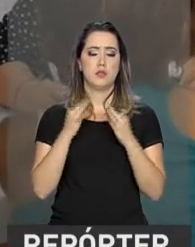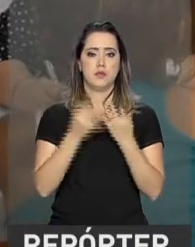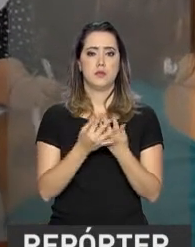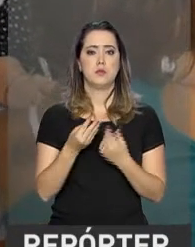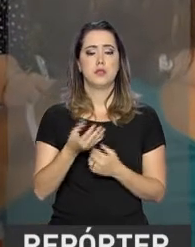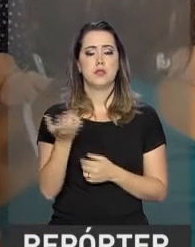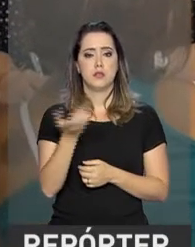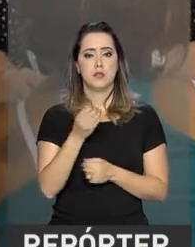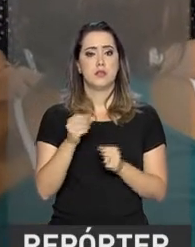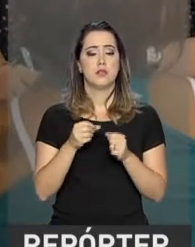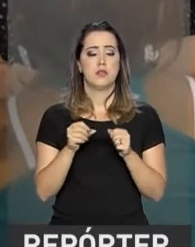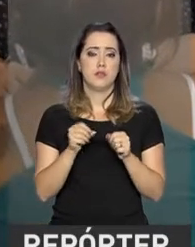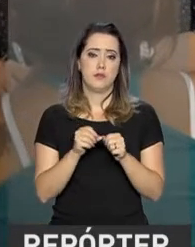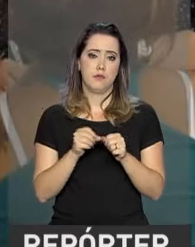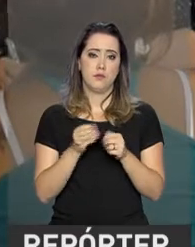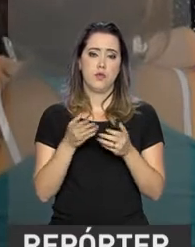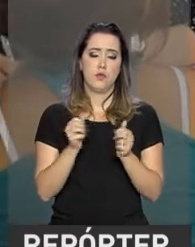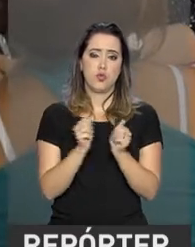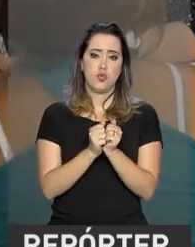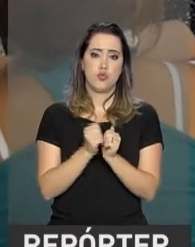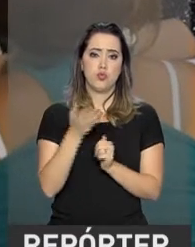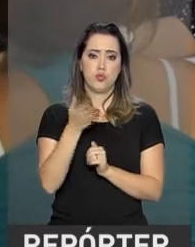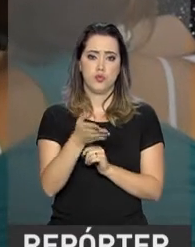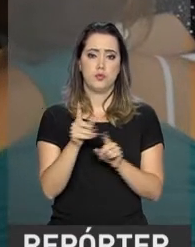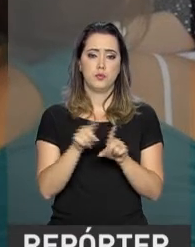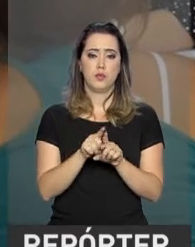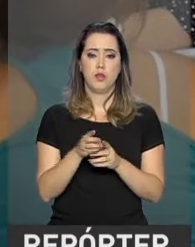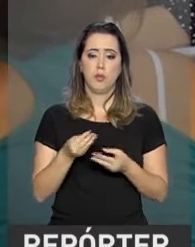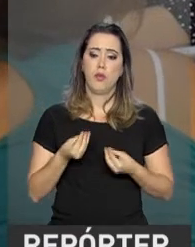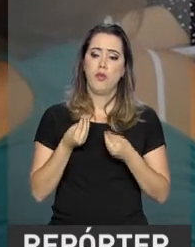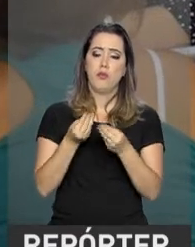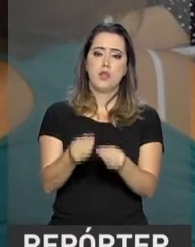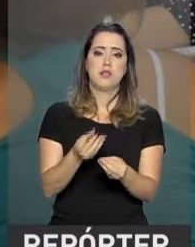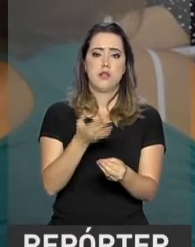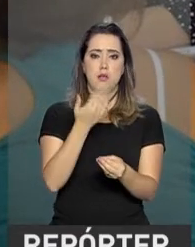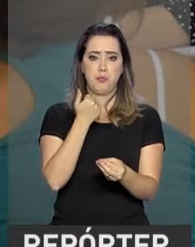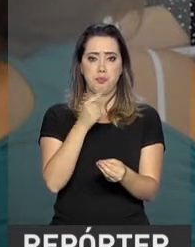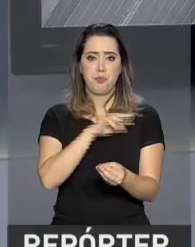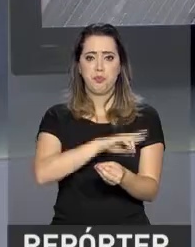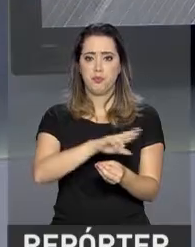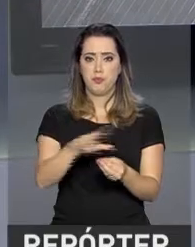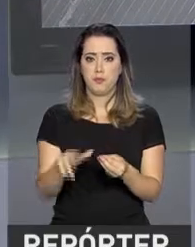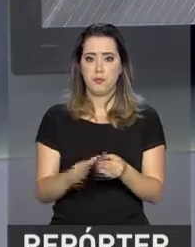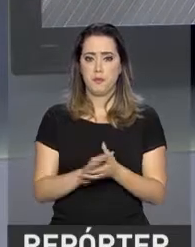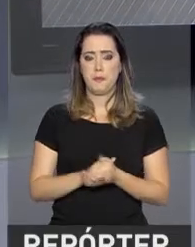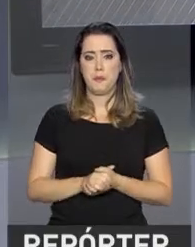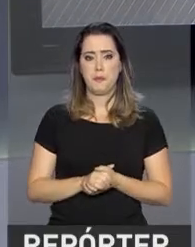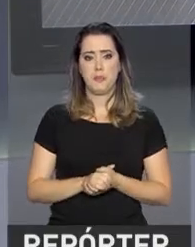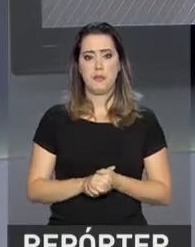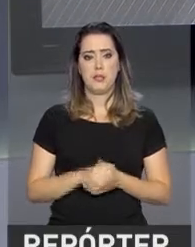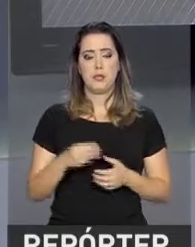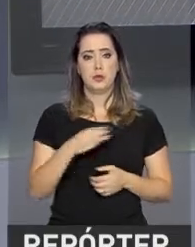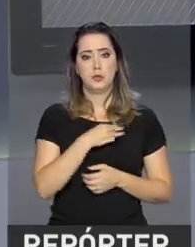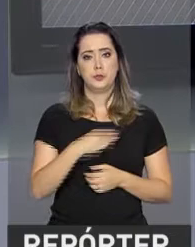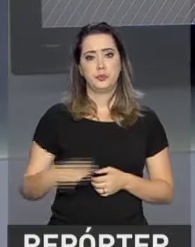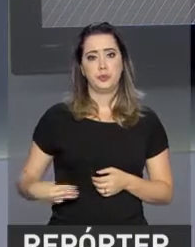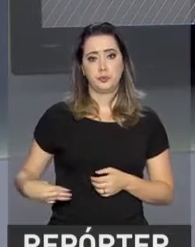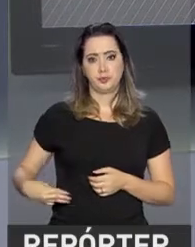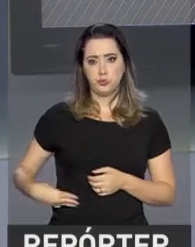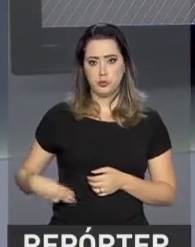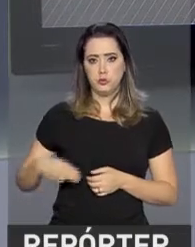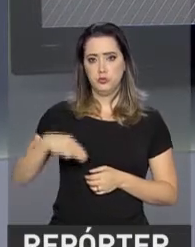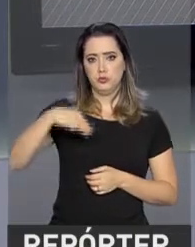ficar cabe nem além do fornecimento de alimentação e tudo mais o ministro das relações